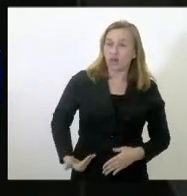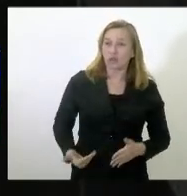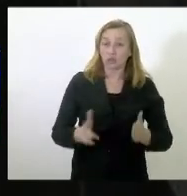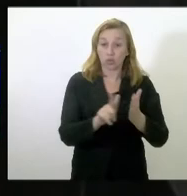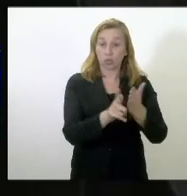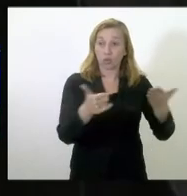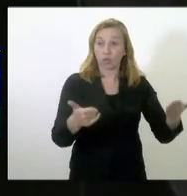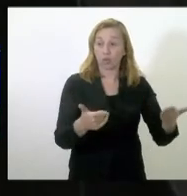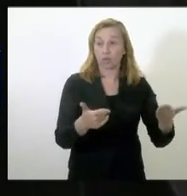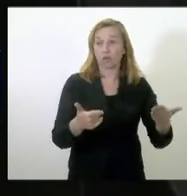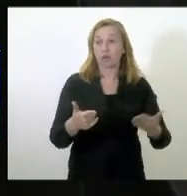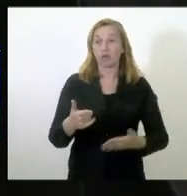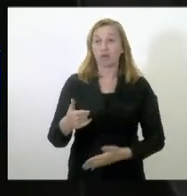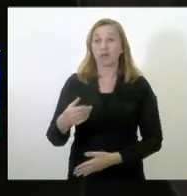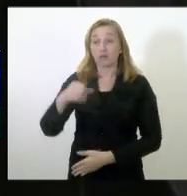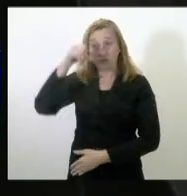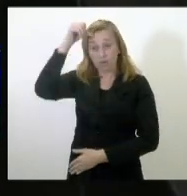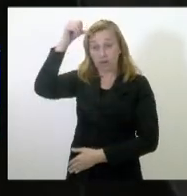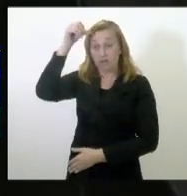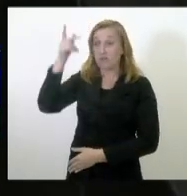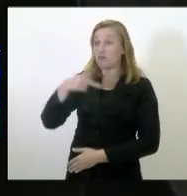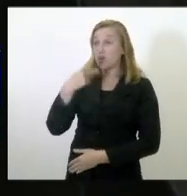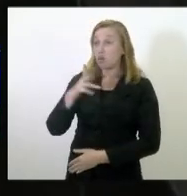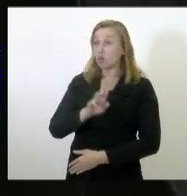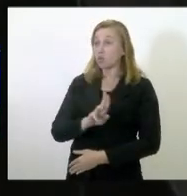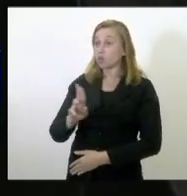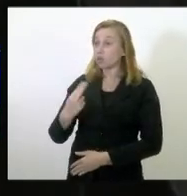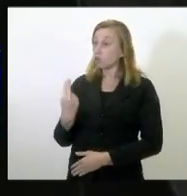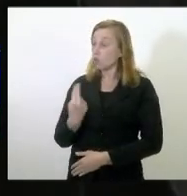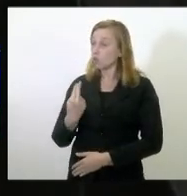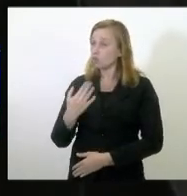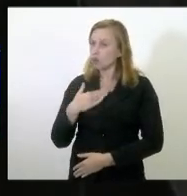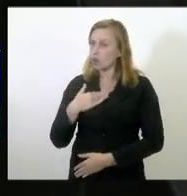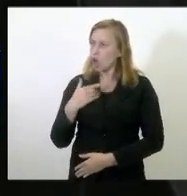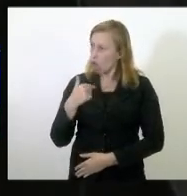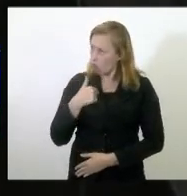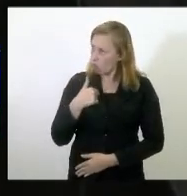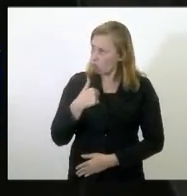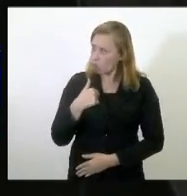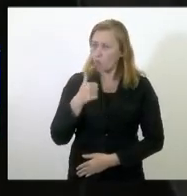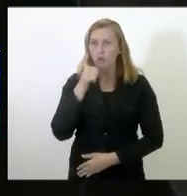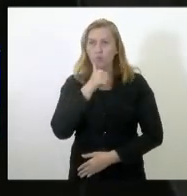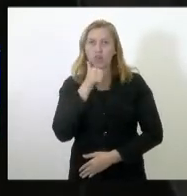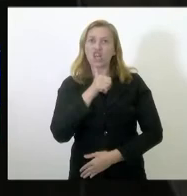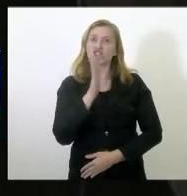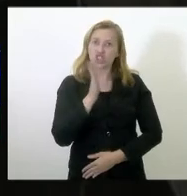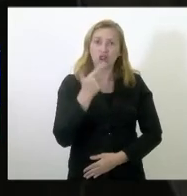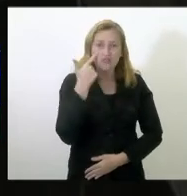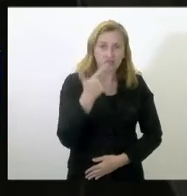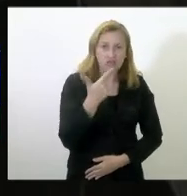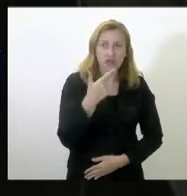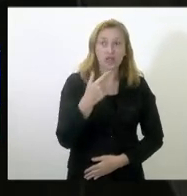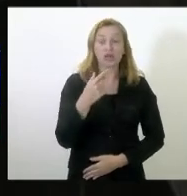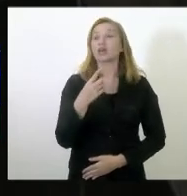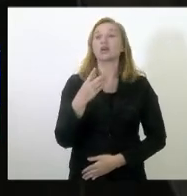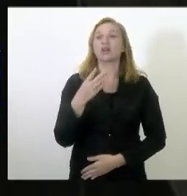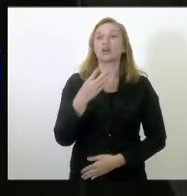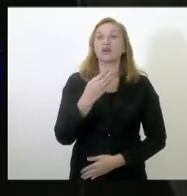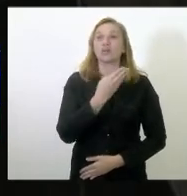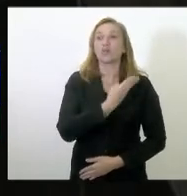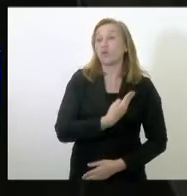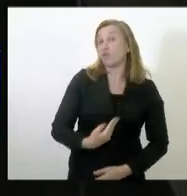Valdec fez em relação ao meu nome. Porque eu, como mulher, eu já vi nesse parlamento o governador ser